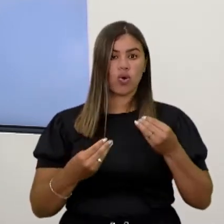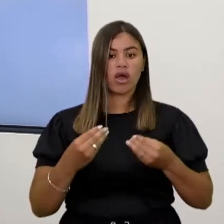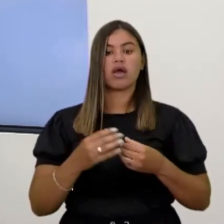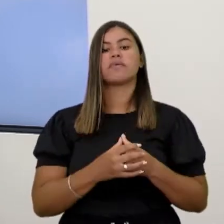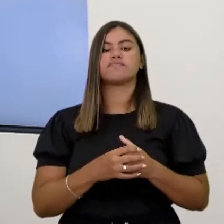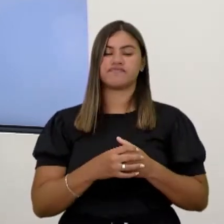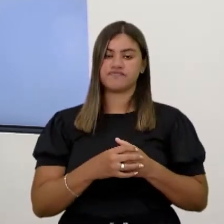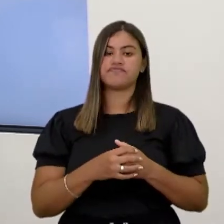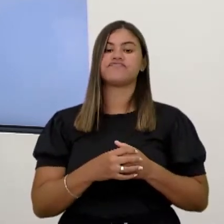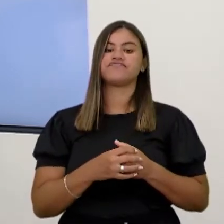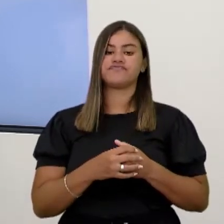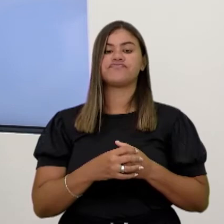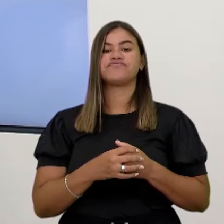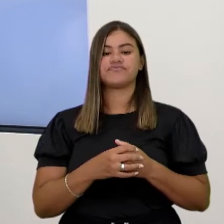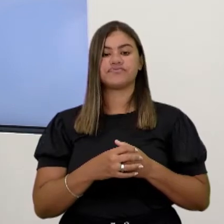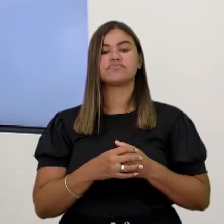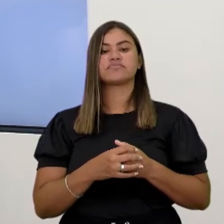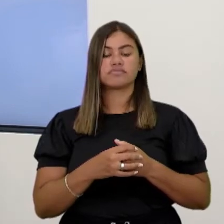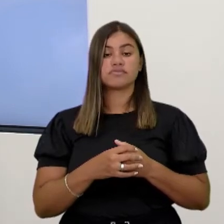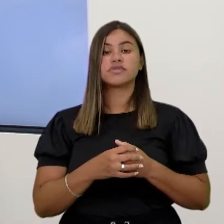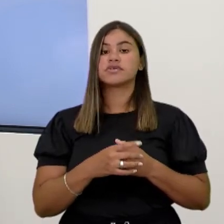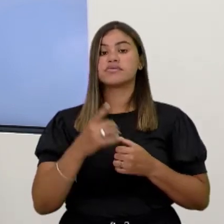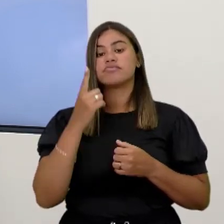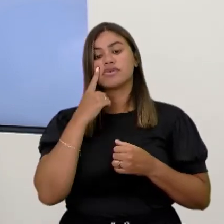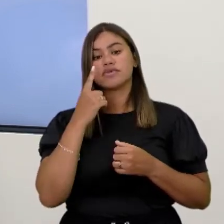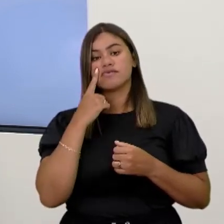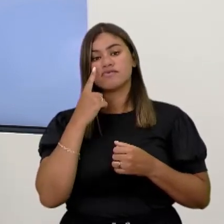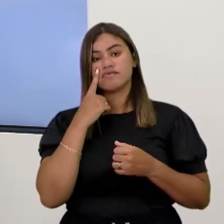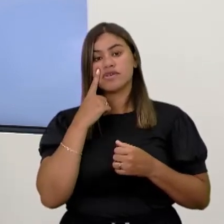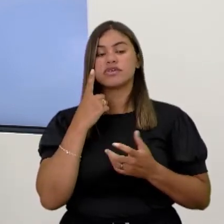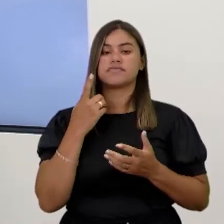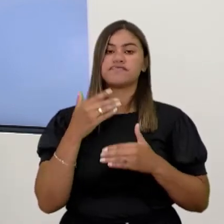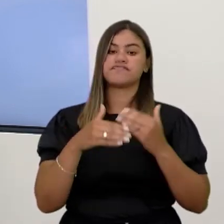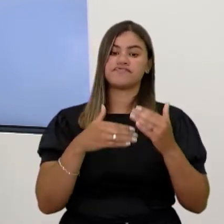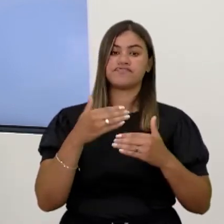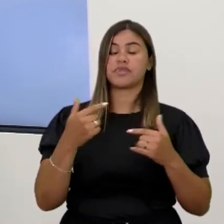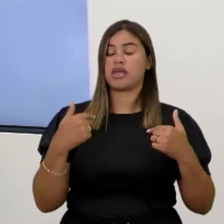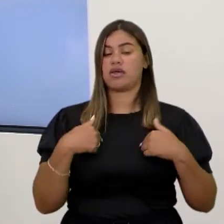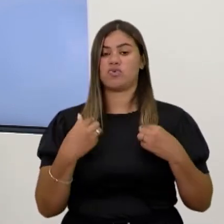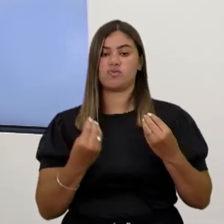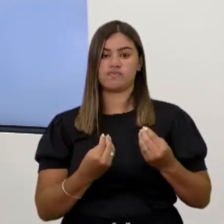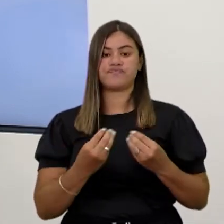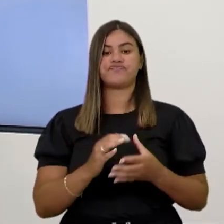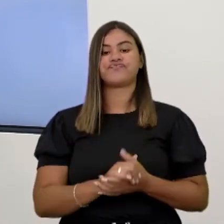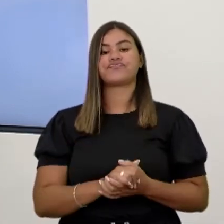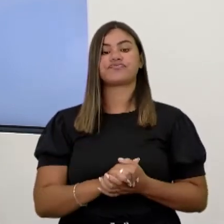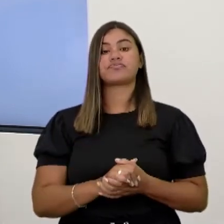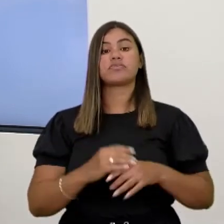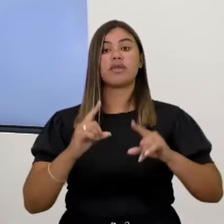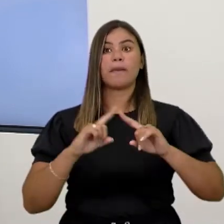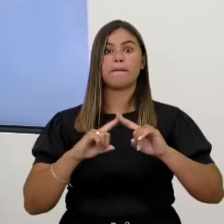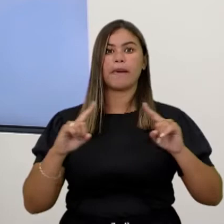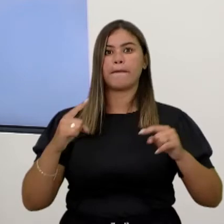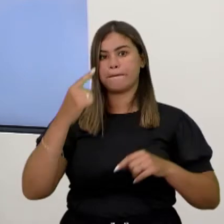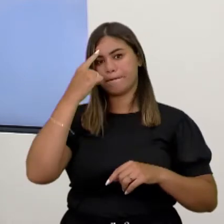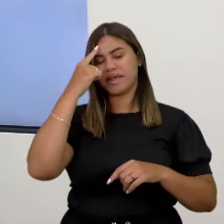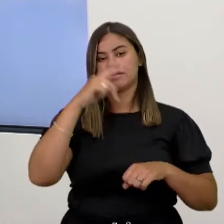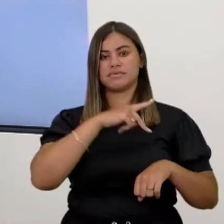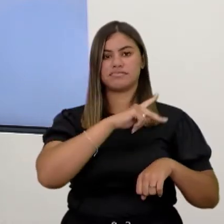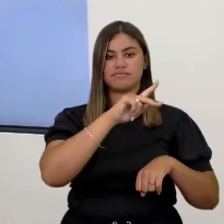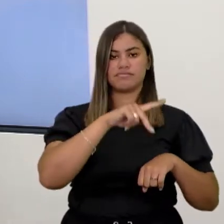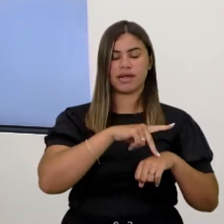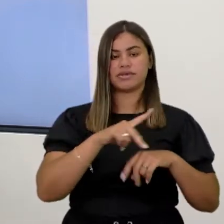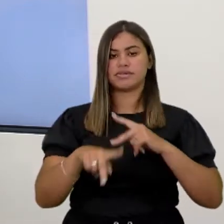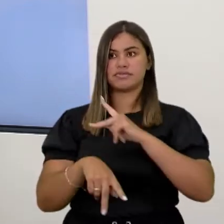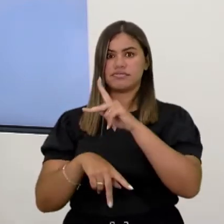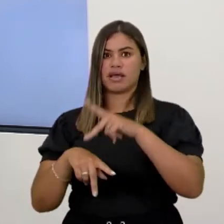alertar, né? Para ver se os próximos podemos ser nós. Agora, um assunto tão grandioso quanto um conflito entre esses